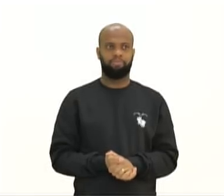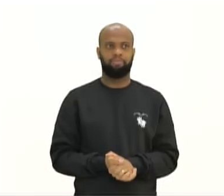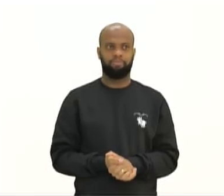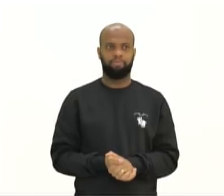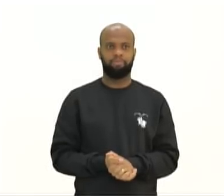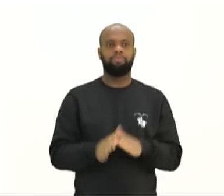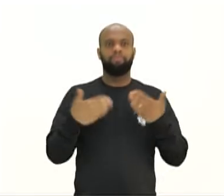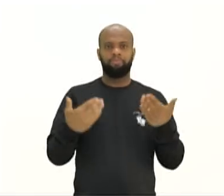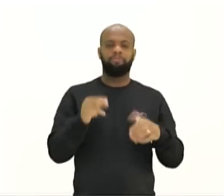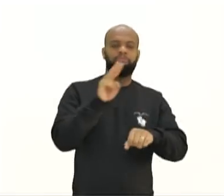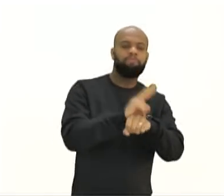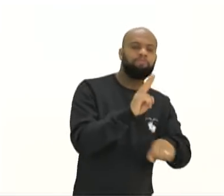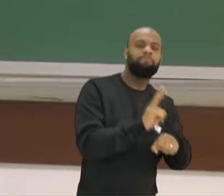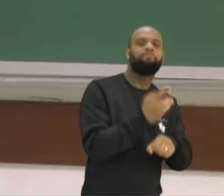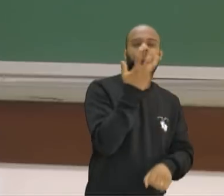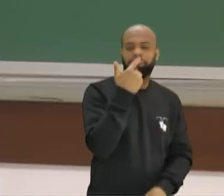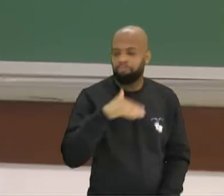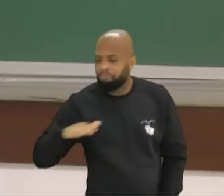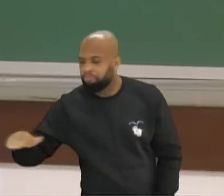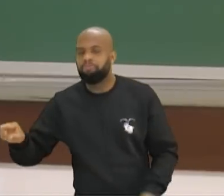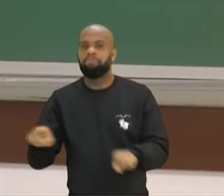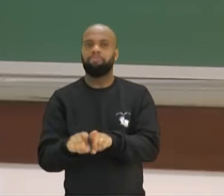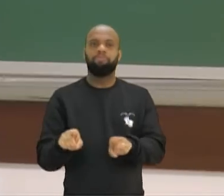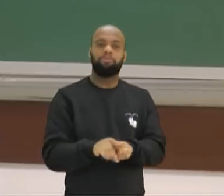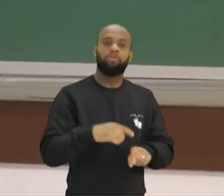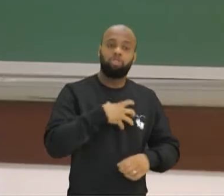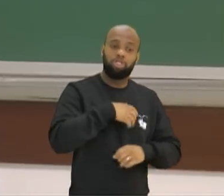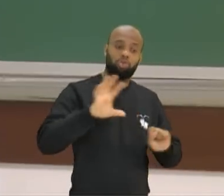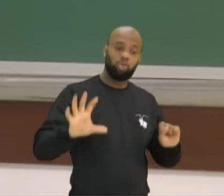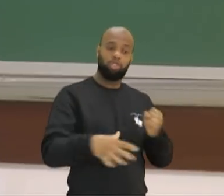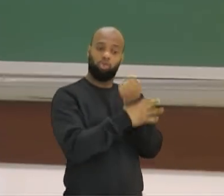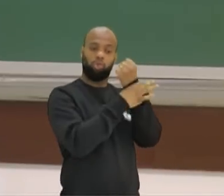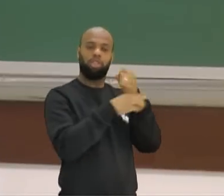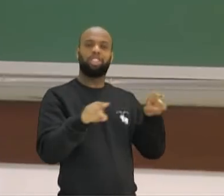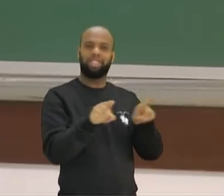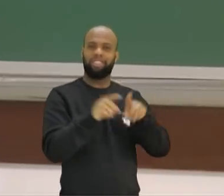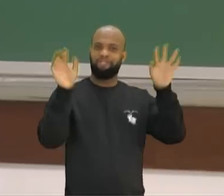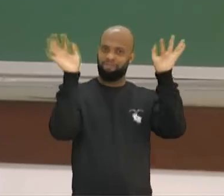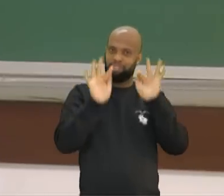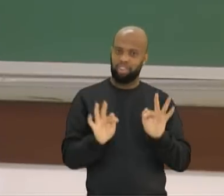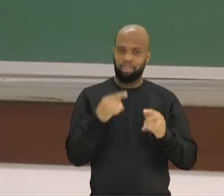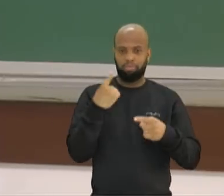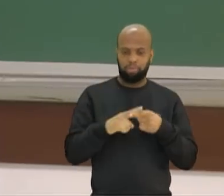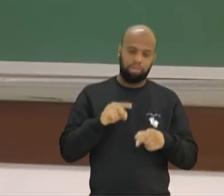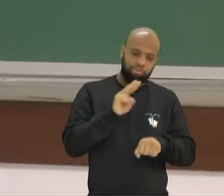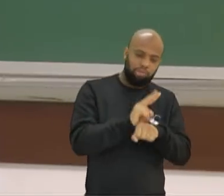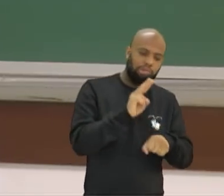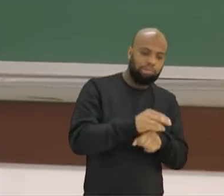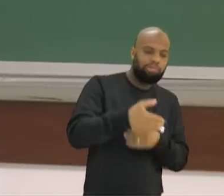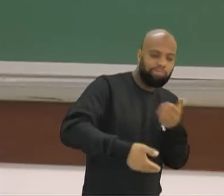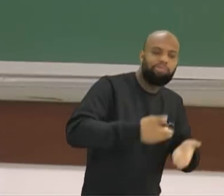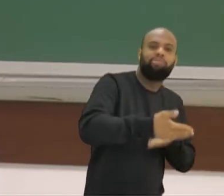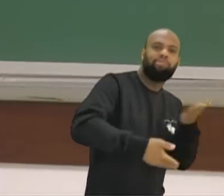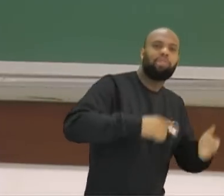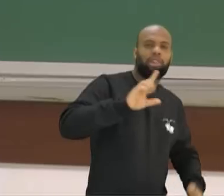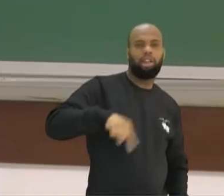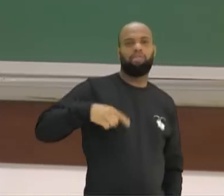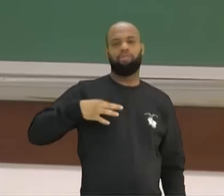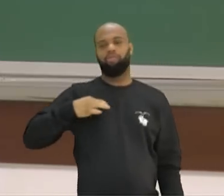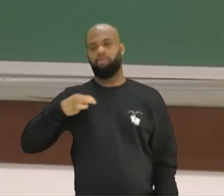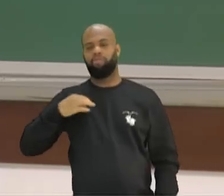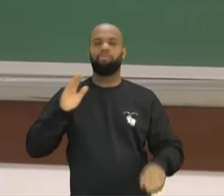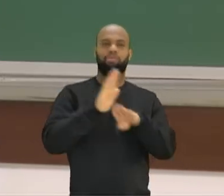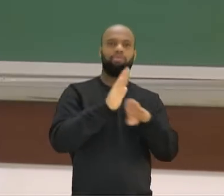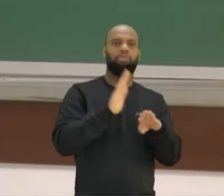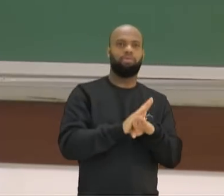happy. Então, cuidar das crianças e deixá-las seguras e felizes. Então, provavelmente ela cuidava das crianças, ele era uma voluntária